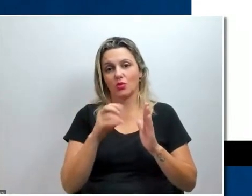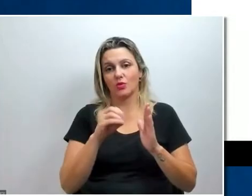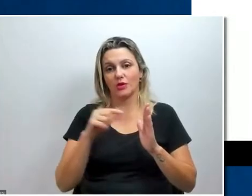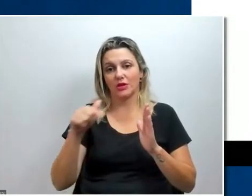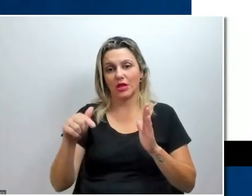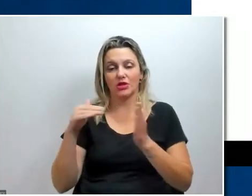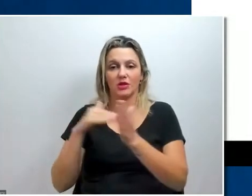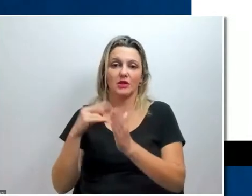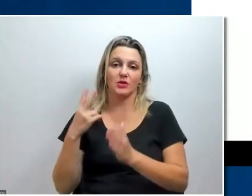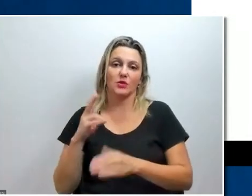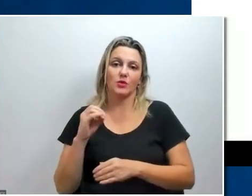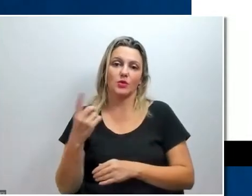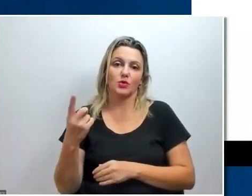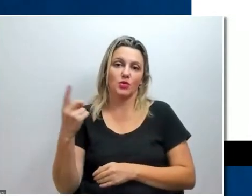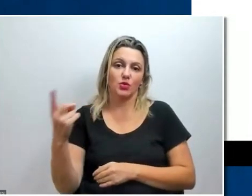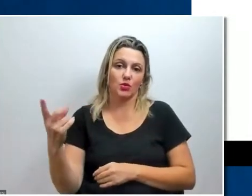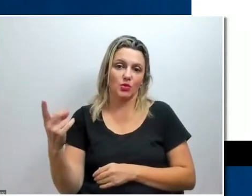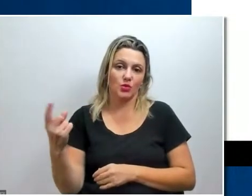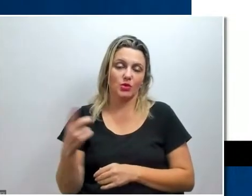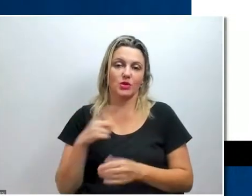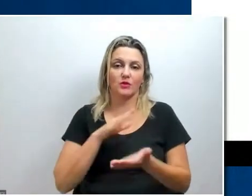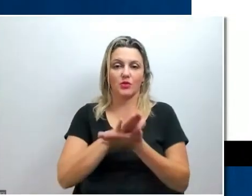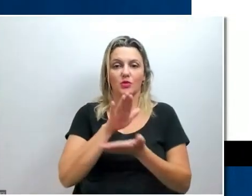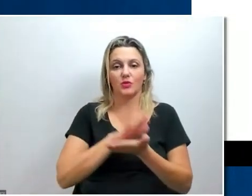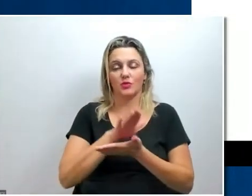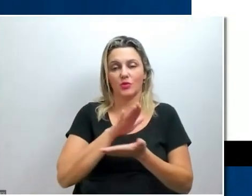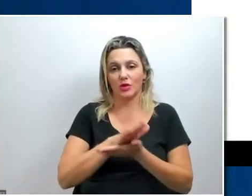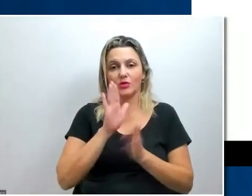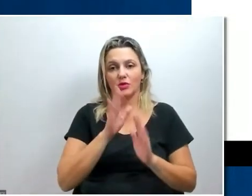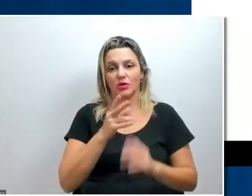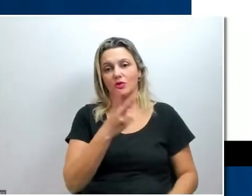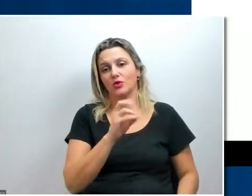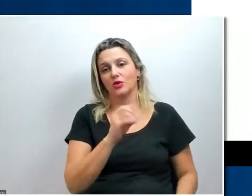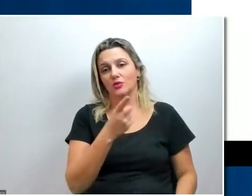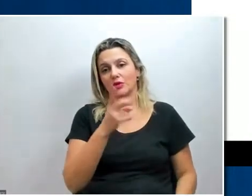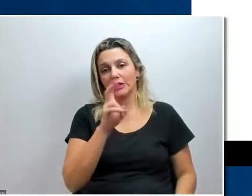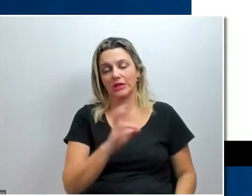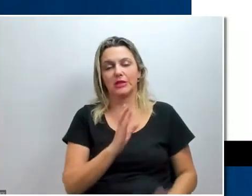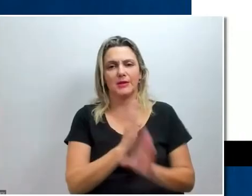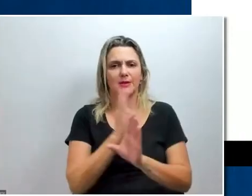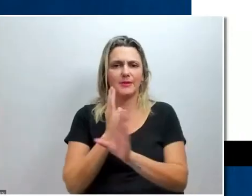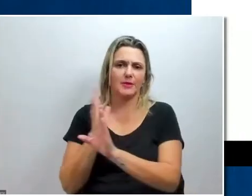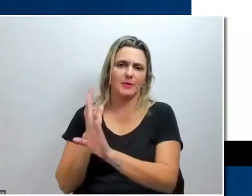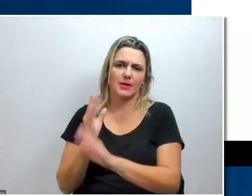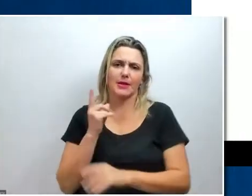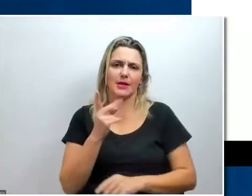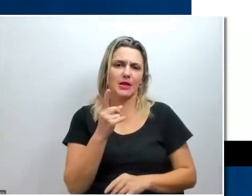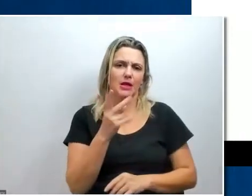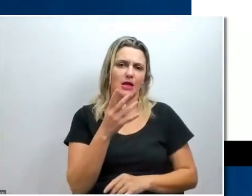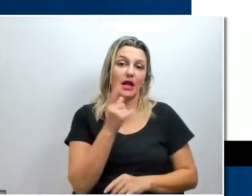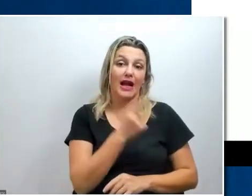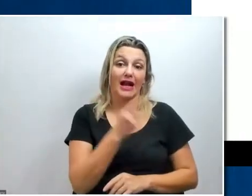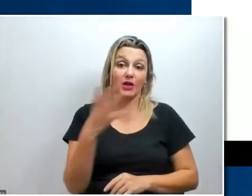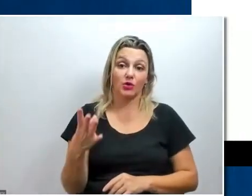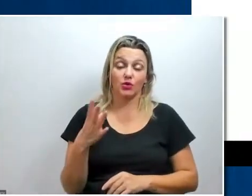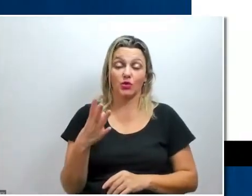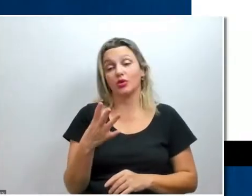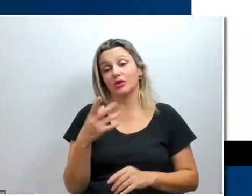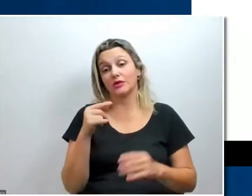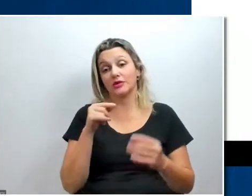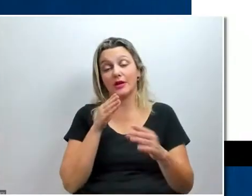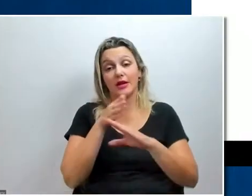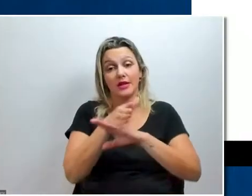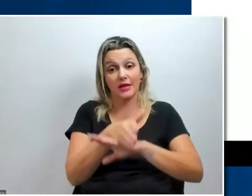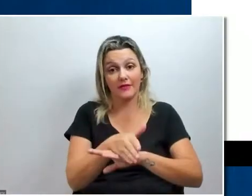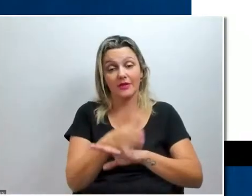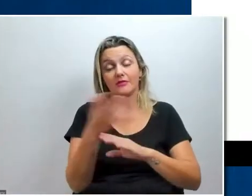último estudo, que foi publicado em 2015, se identificaram 14 intervenções estabelecidas como eficazes, 3 que eram consideradas